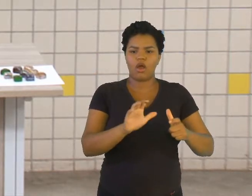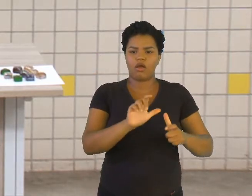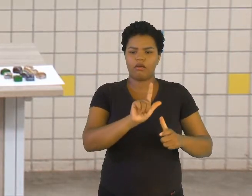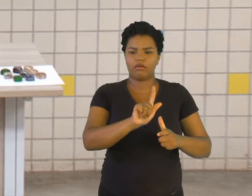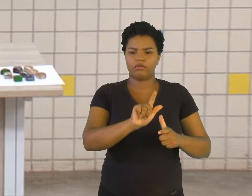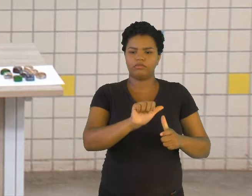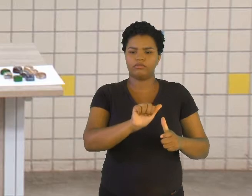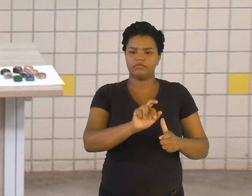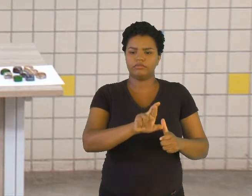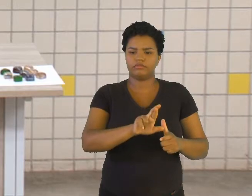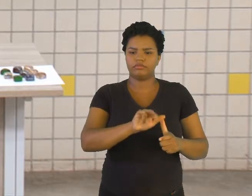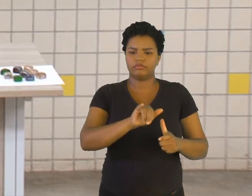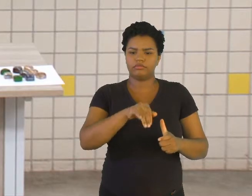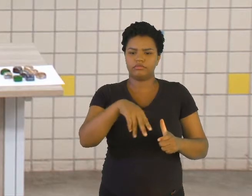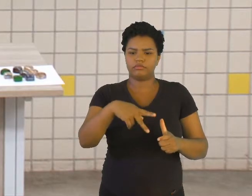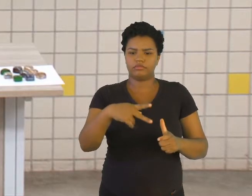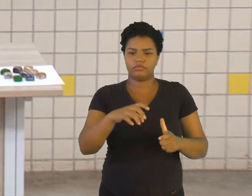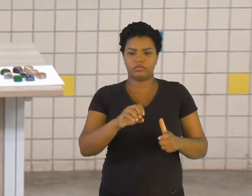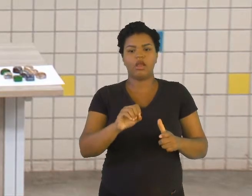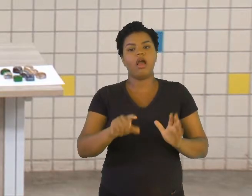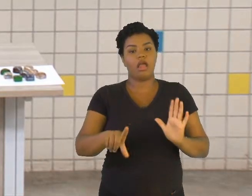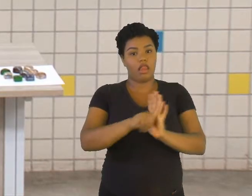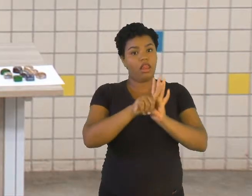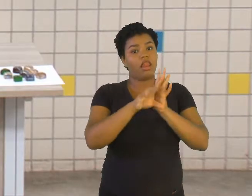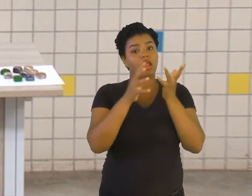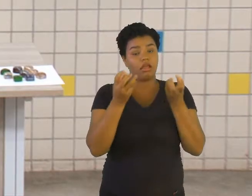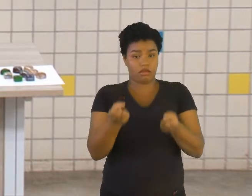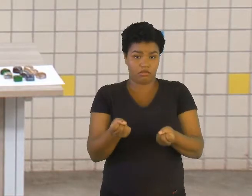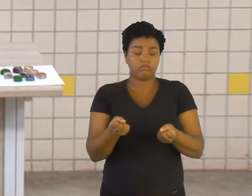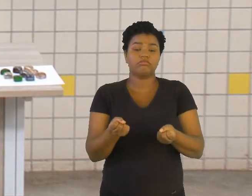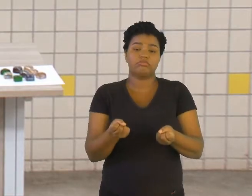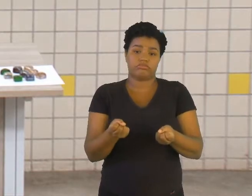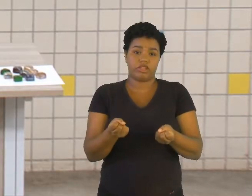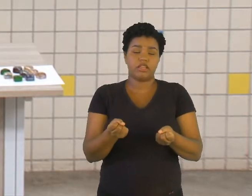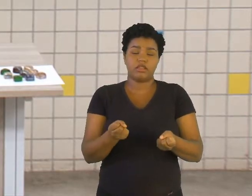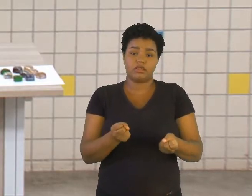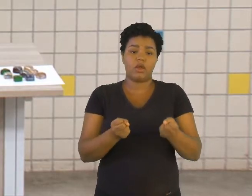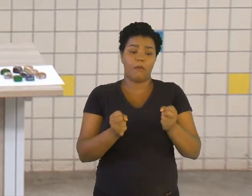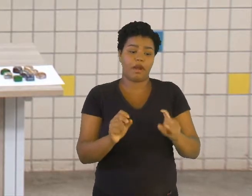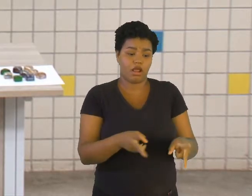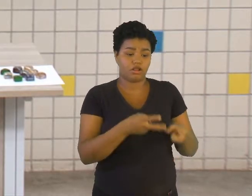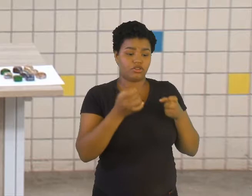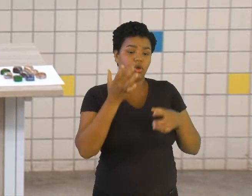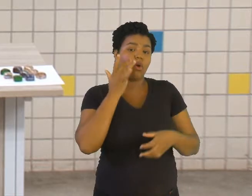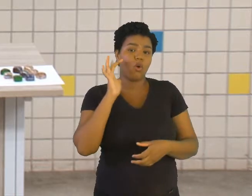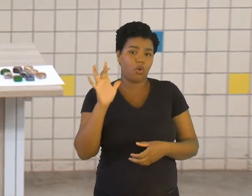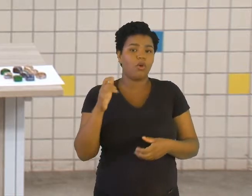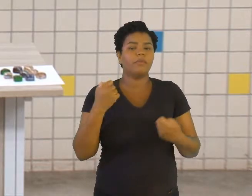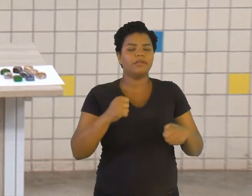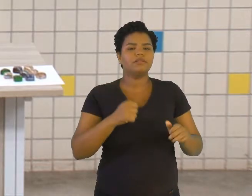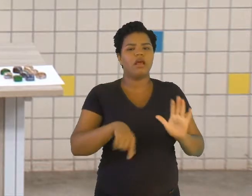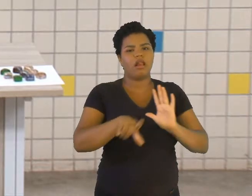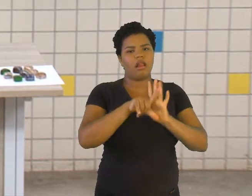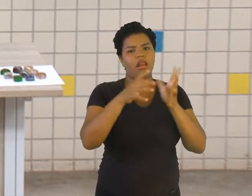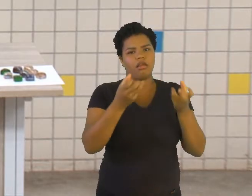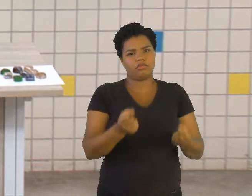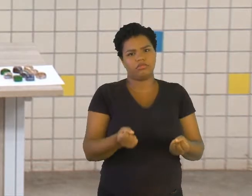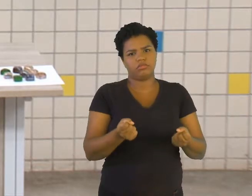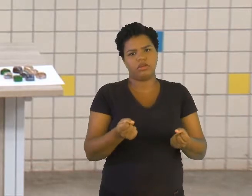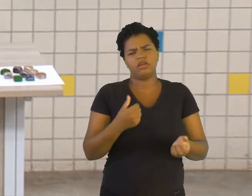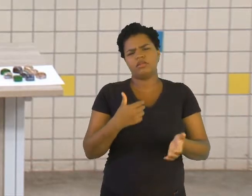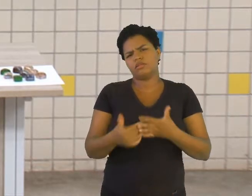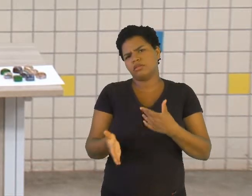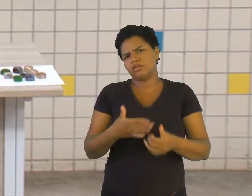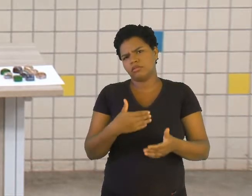sendo eles legalizados. A retirada desse ouro tem que ser legalizada, tanto do ouro como